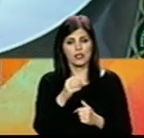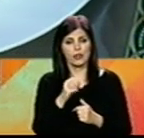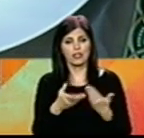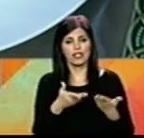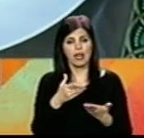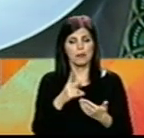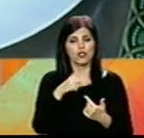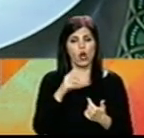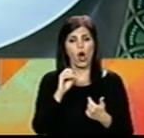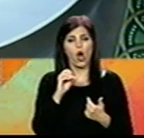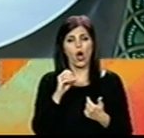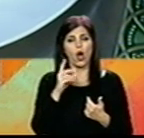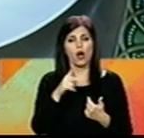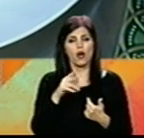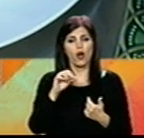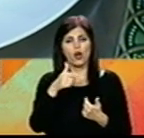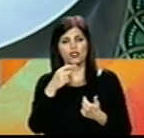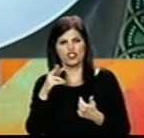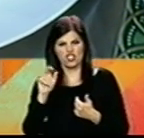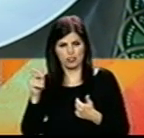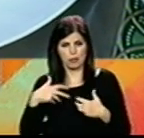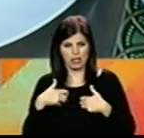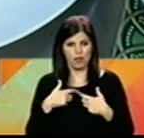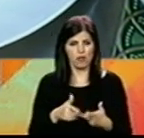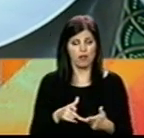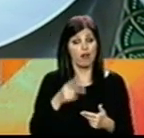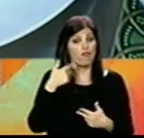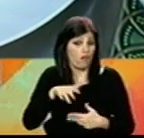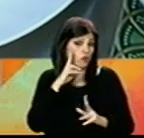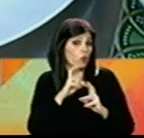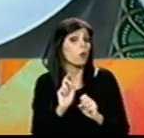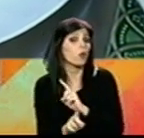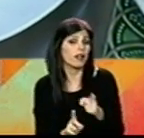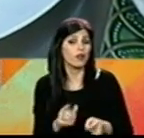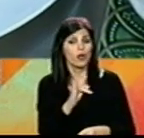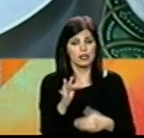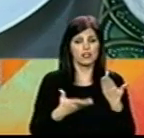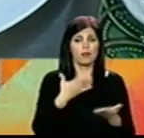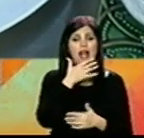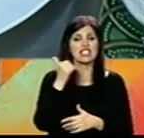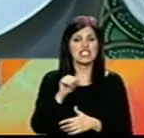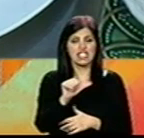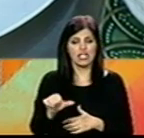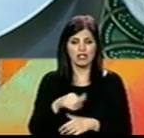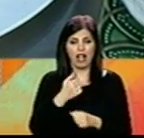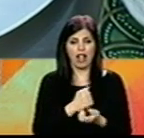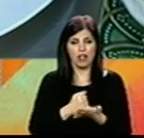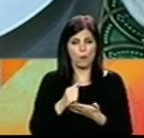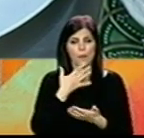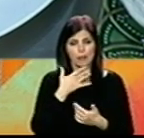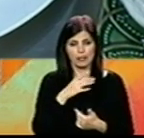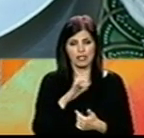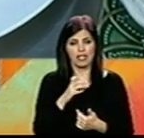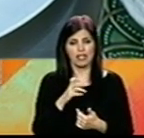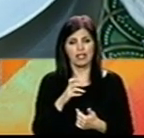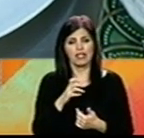Sim. 550 gramas de cocotcha de bacalhau. Que é isso que temos que descobrir o que é, não é? Sim. 400 gramas de azeite de alho e pimenta caiena.